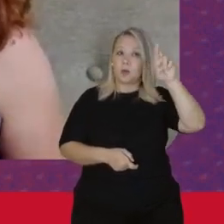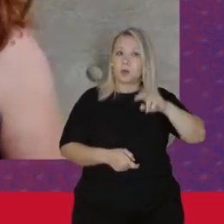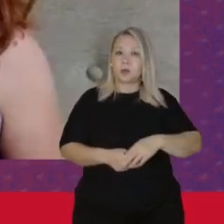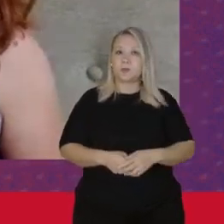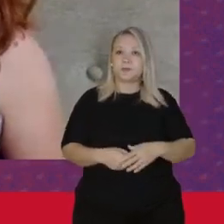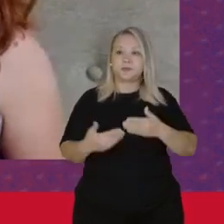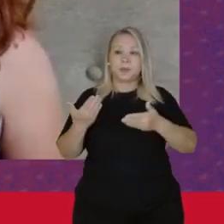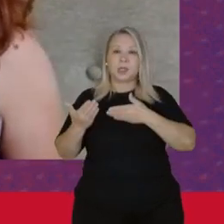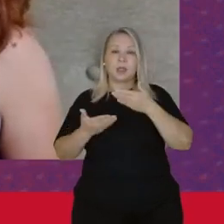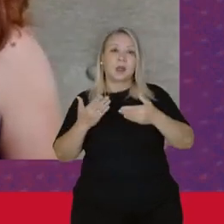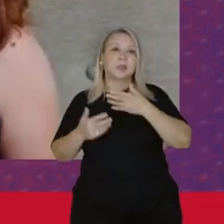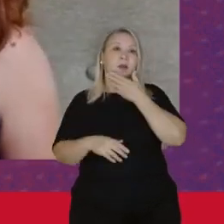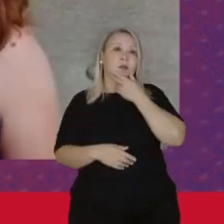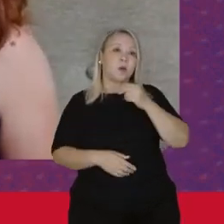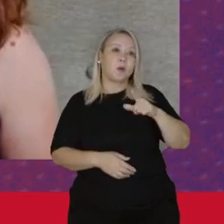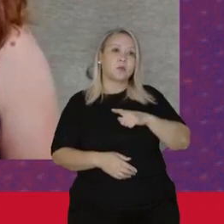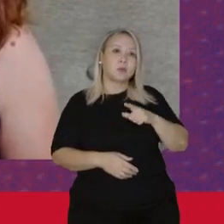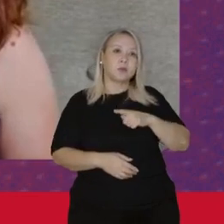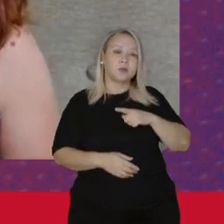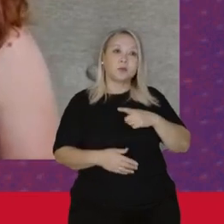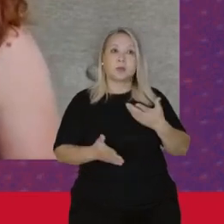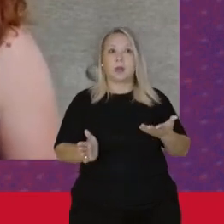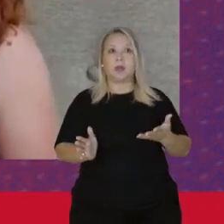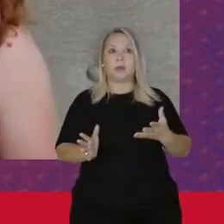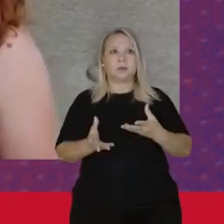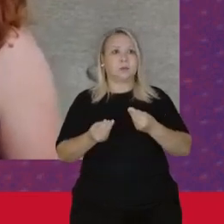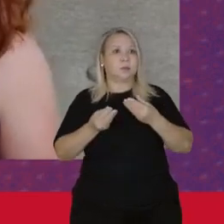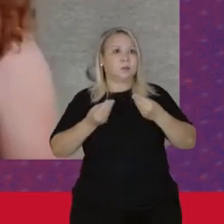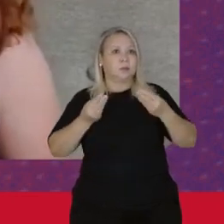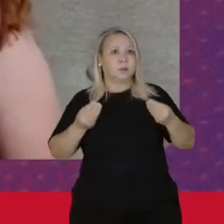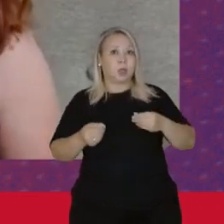em relação aos homens a gente tem aí uma proporção de